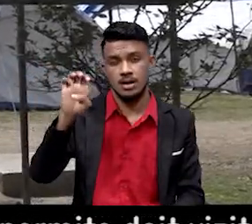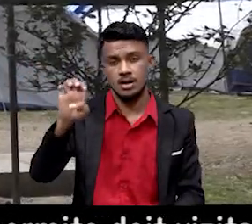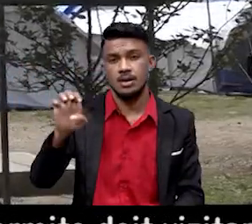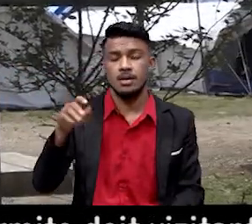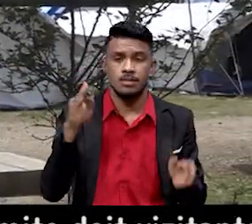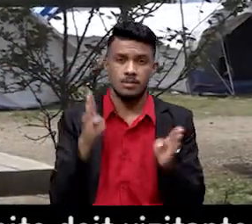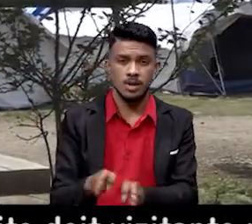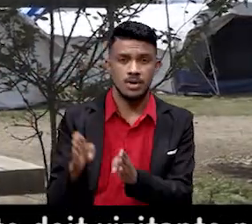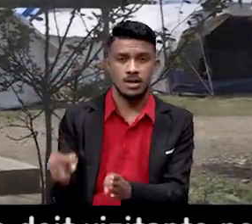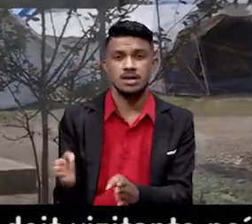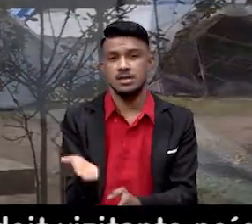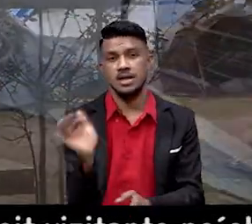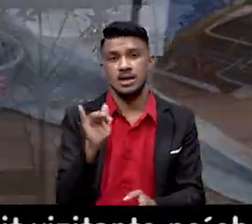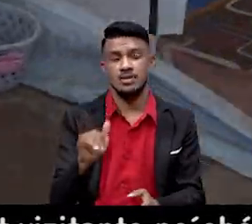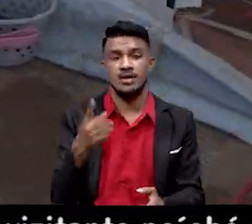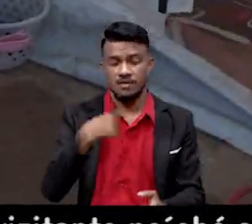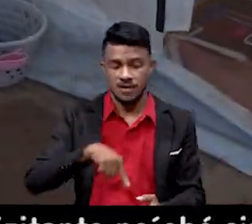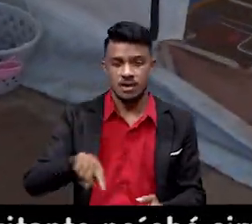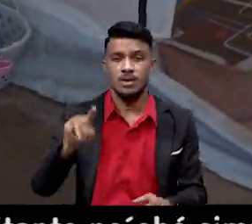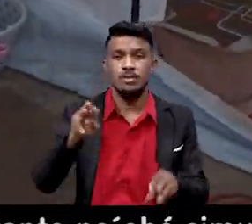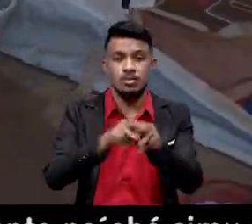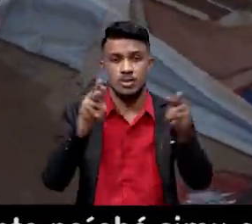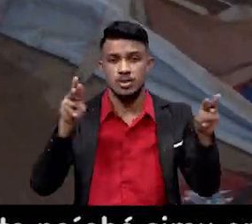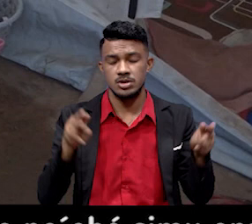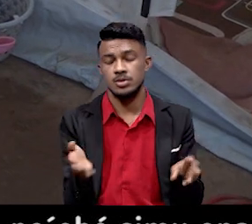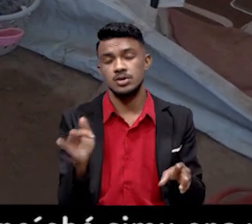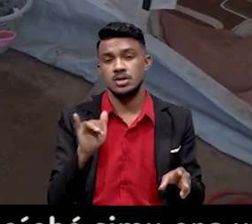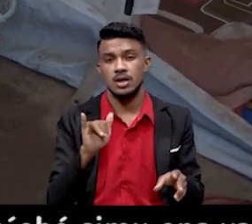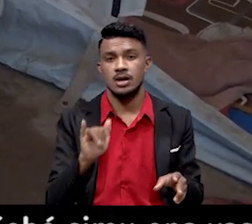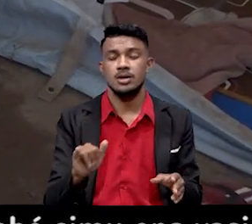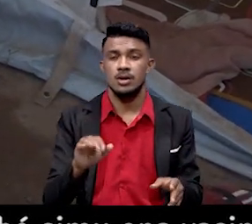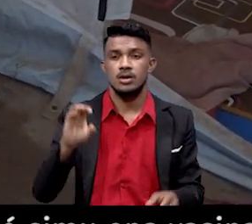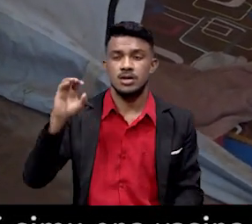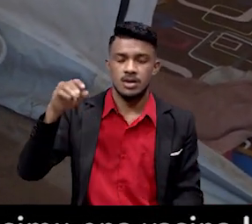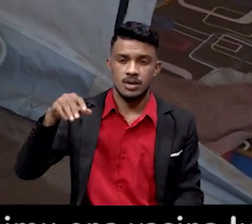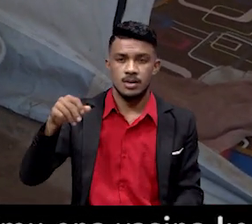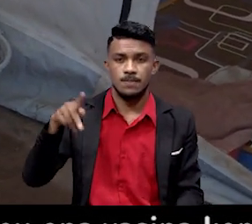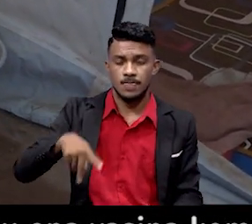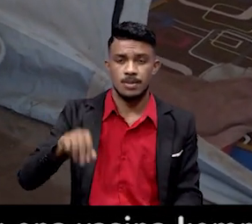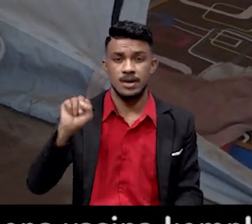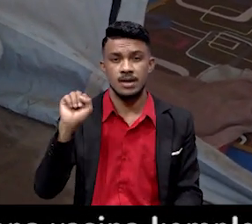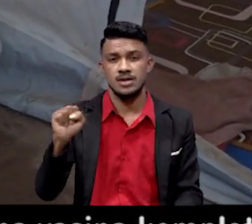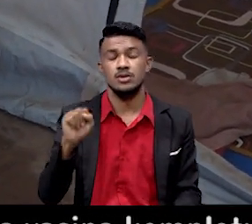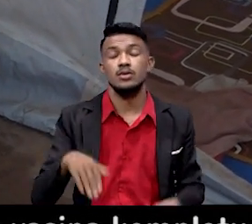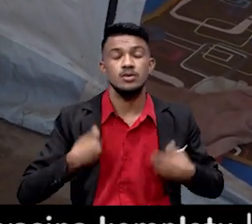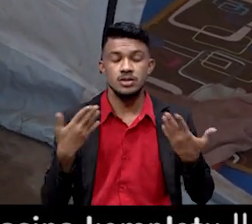prepara para a Sira Nebema que até filava o município, mas ali o secretário de Estado de Proteção Civil se facilita para o ensaio apoio Sira